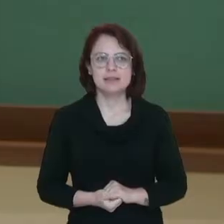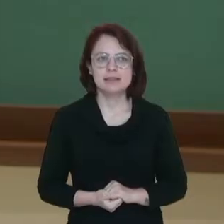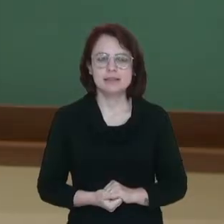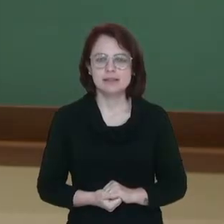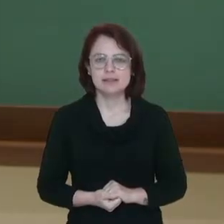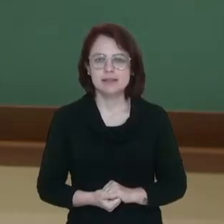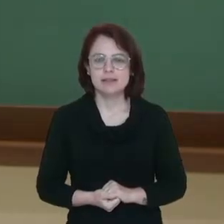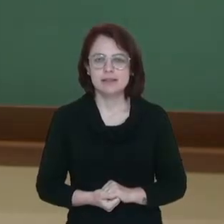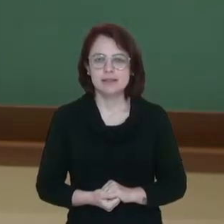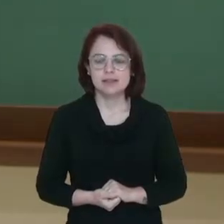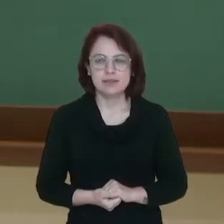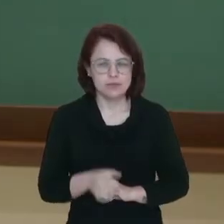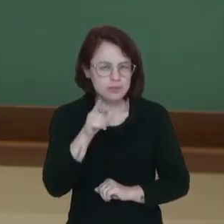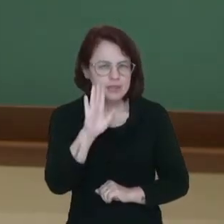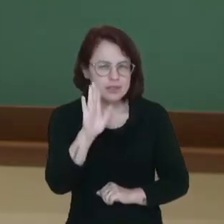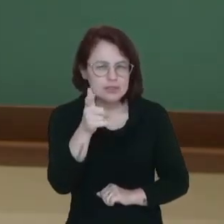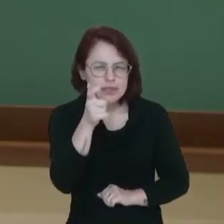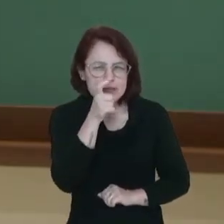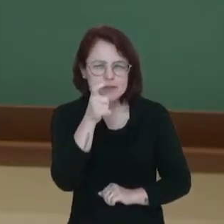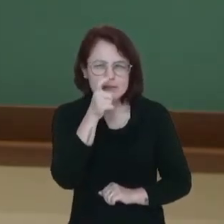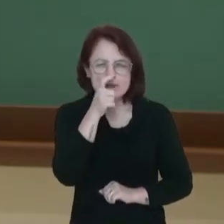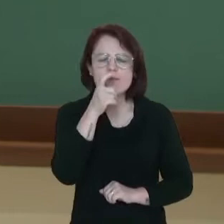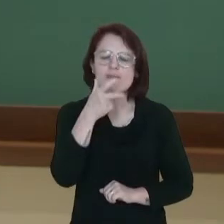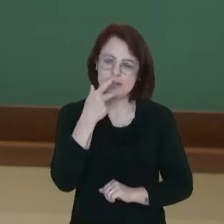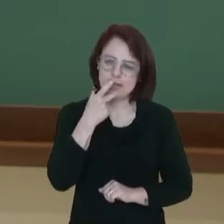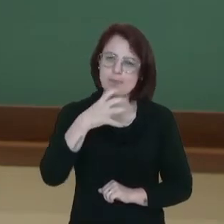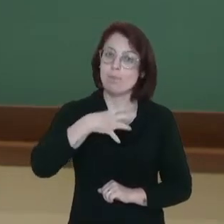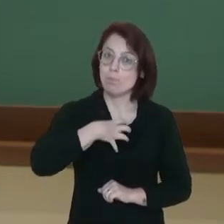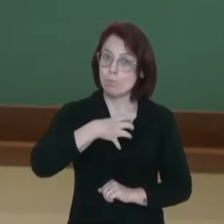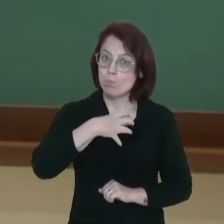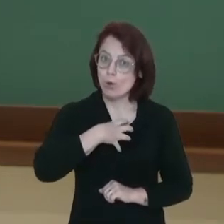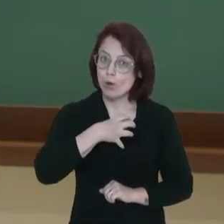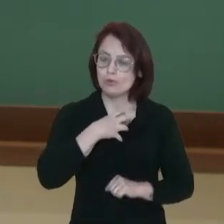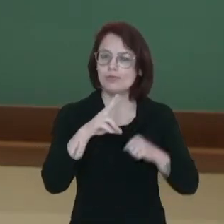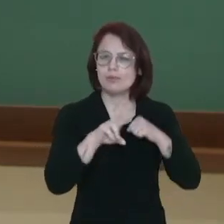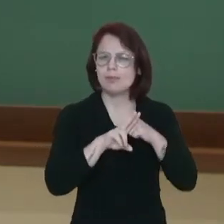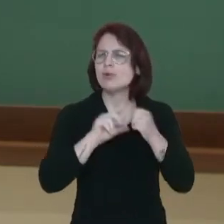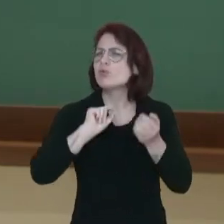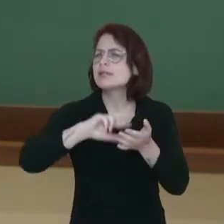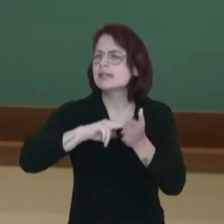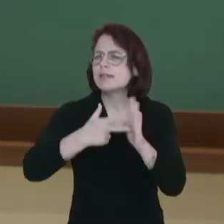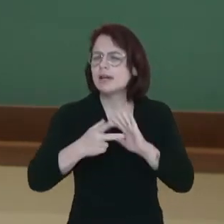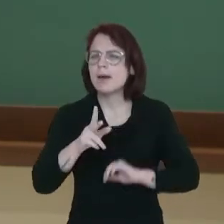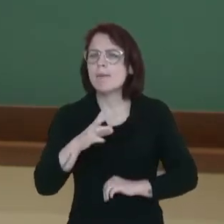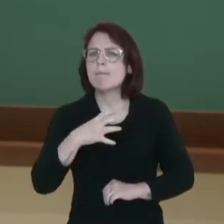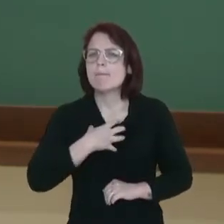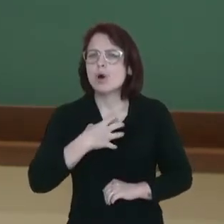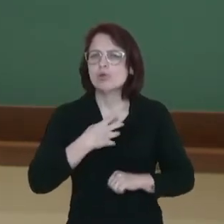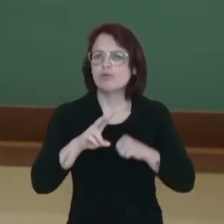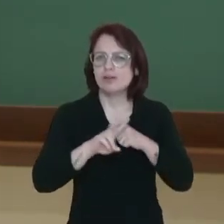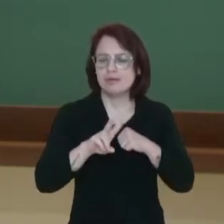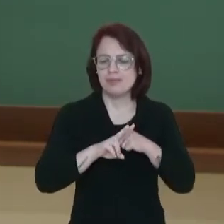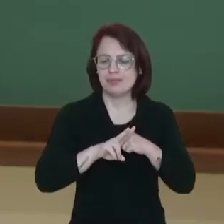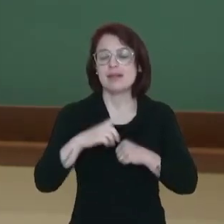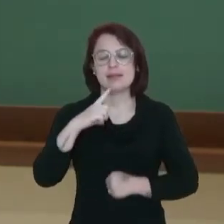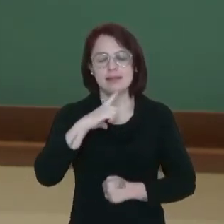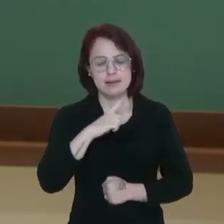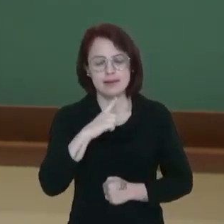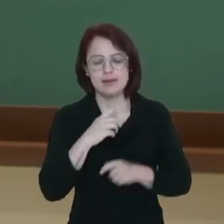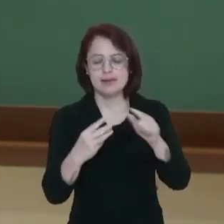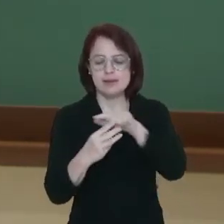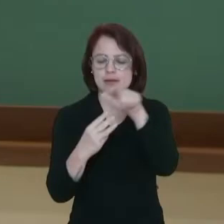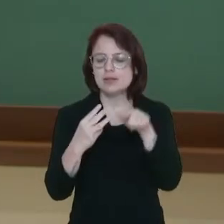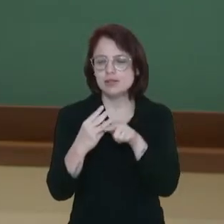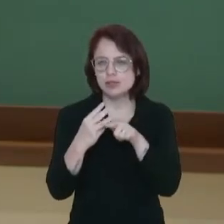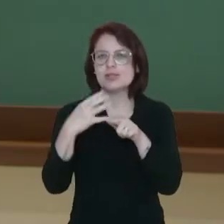Bom, você já ouviu falar em modo verbal? Será que é o modo verbal? Ele se manifesta de 3 formas diferentes.